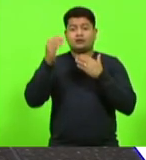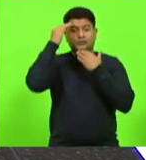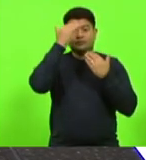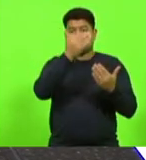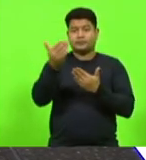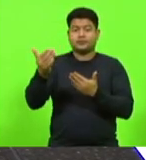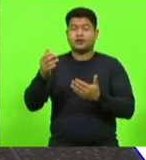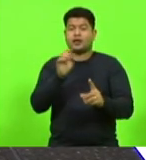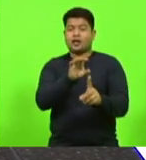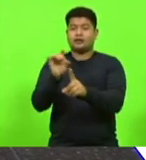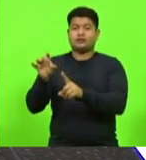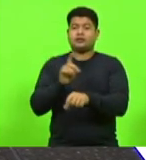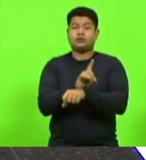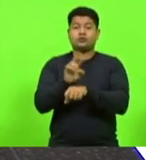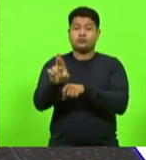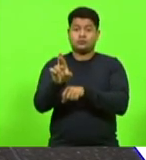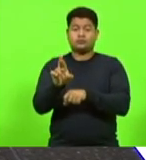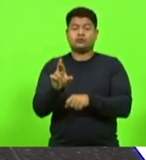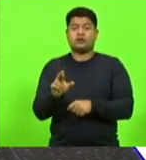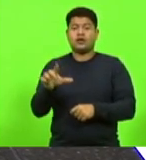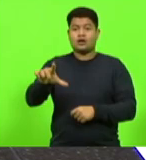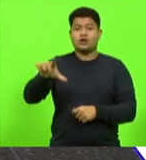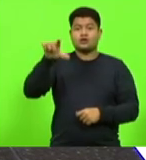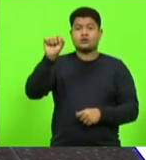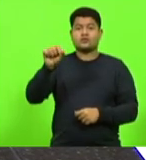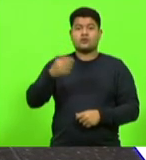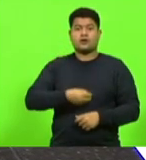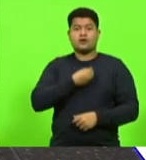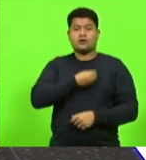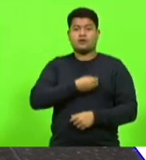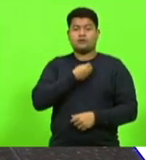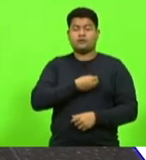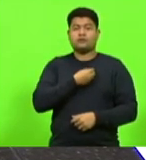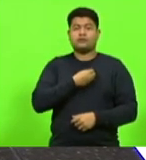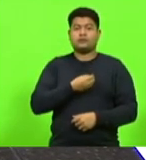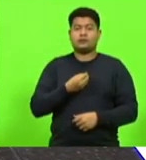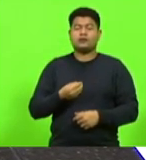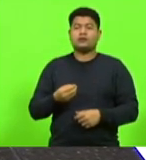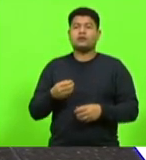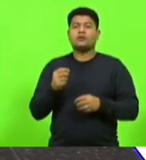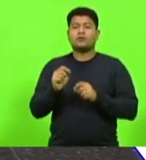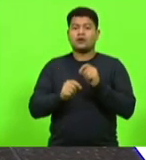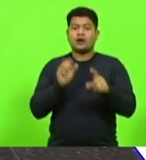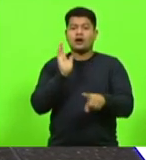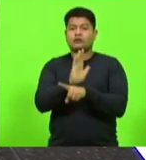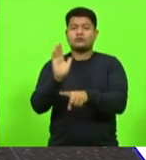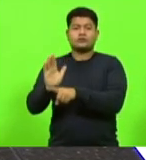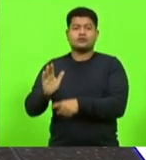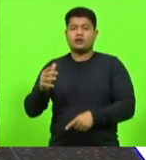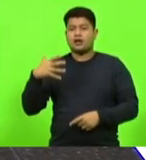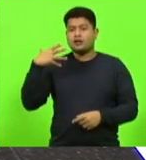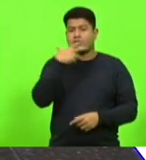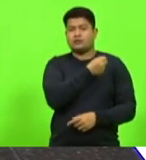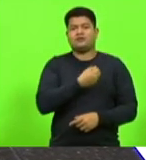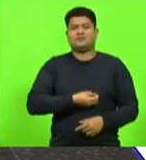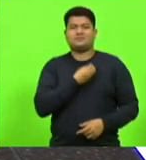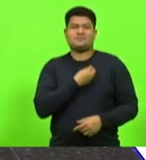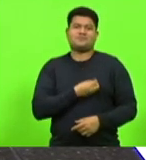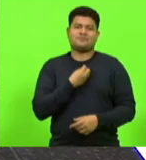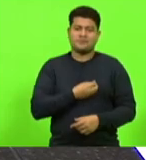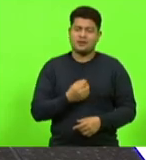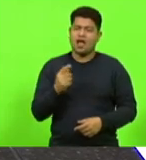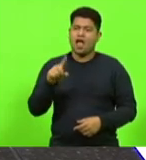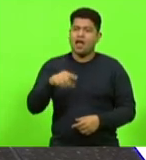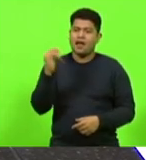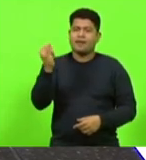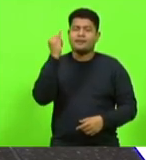doutores que escolheram como um meio de vida salvar vidas, isso é muito importante, né? Isso a gente vai